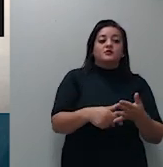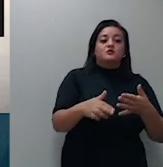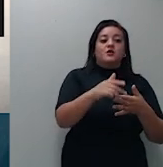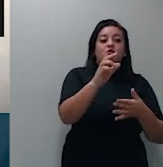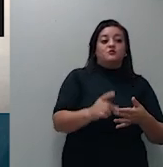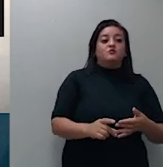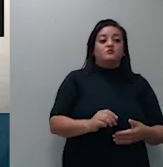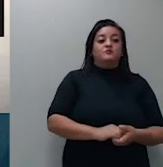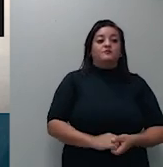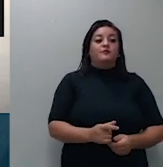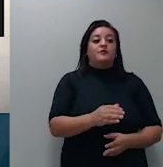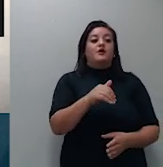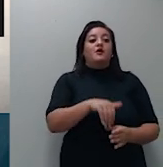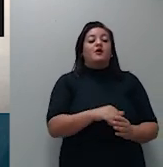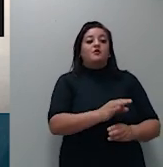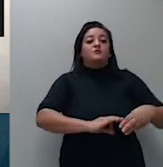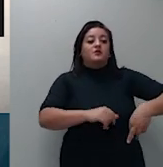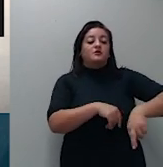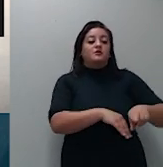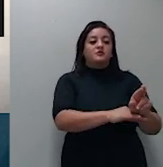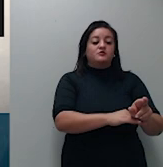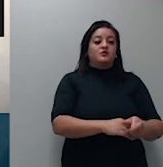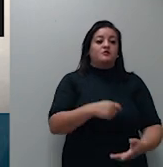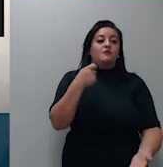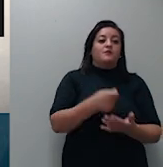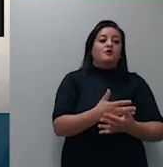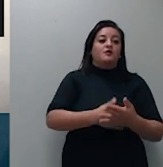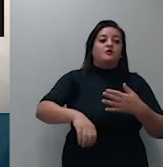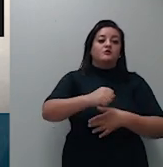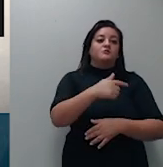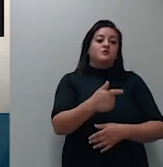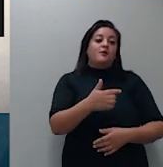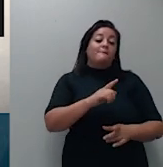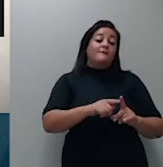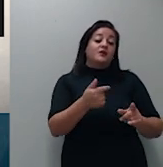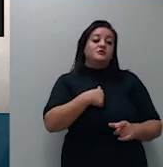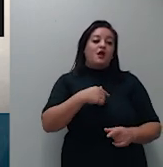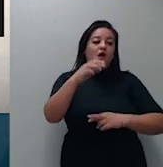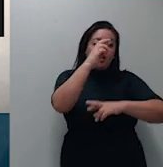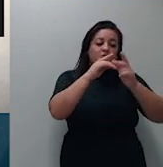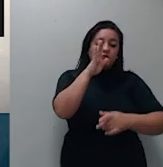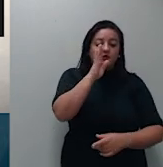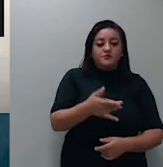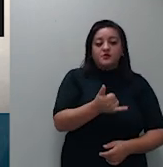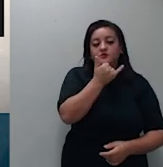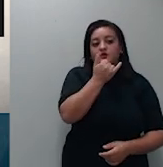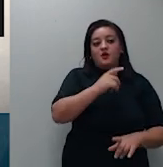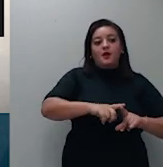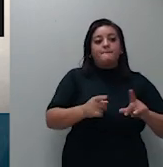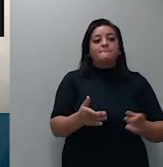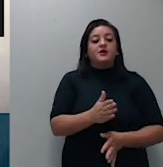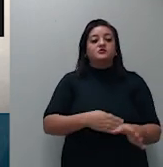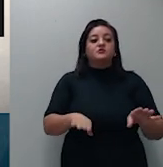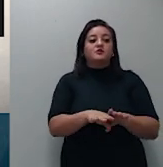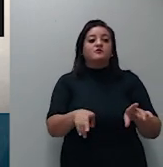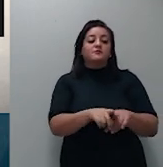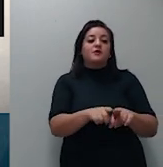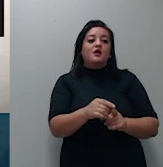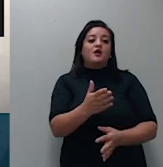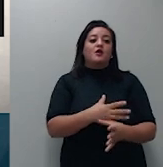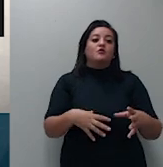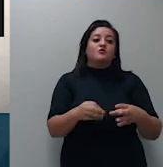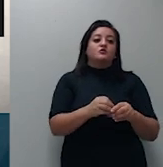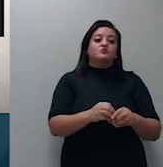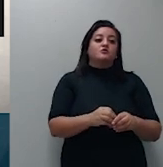ao recurso do ponto sete Mas eu vi ela no médico com a mãe chega